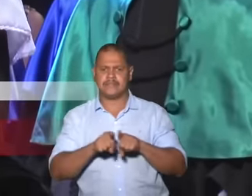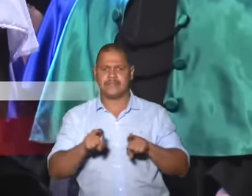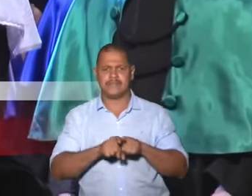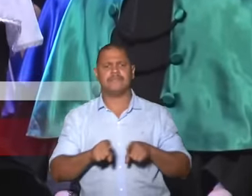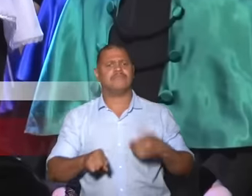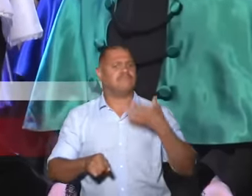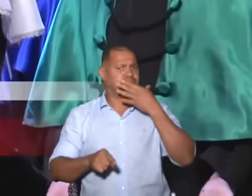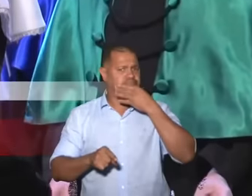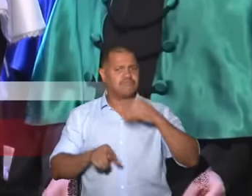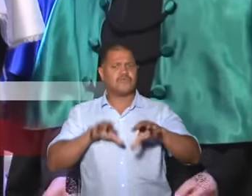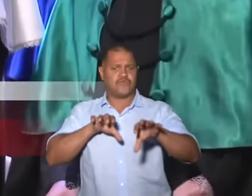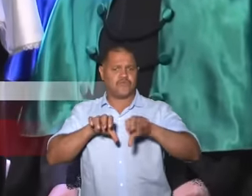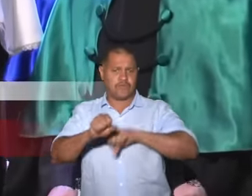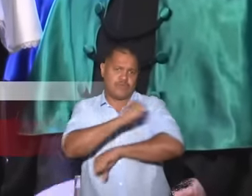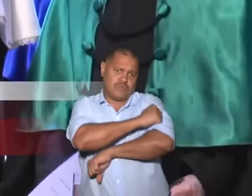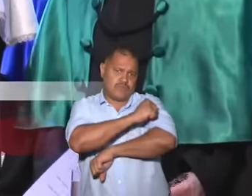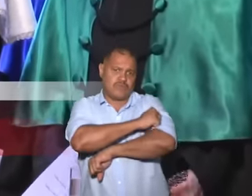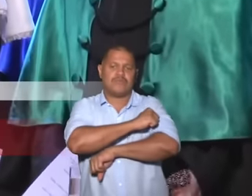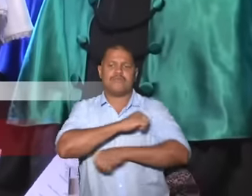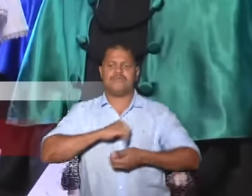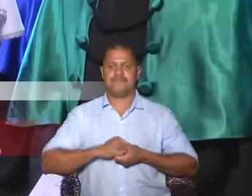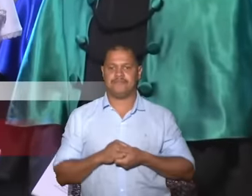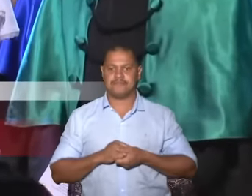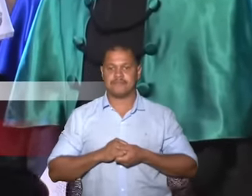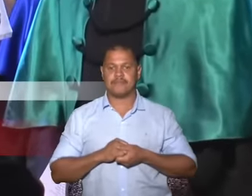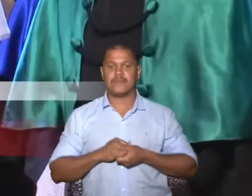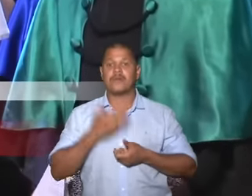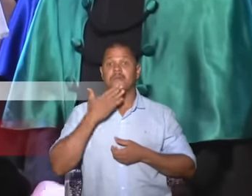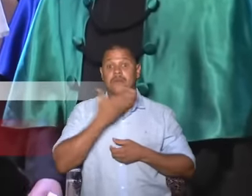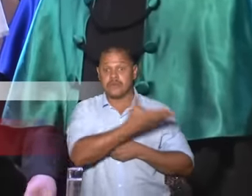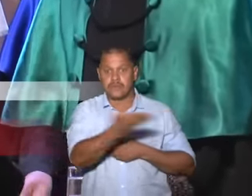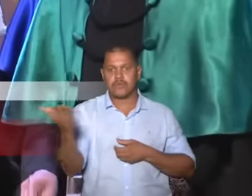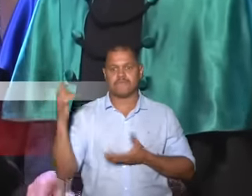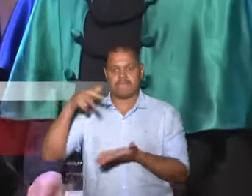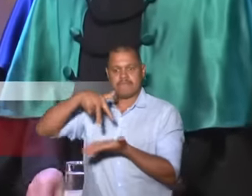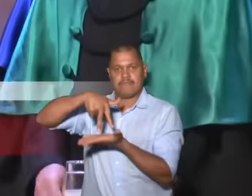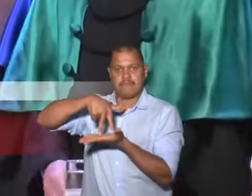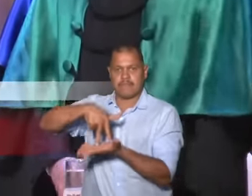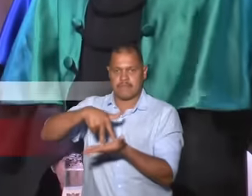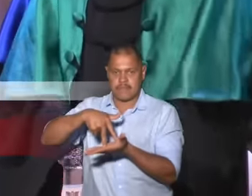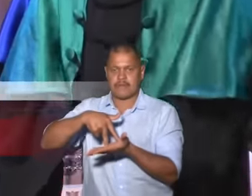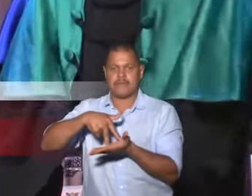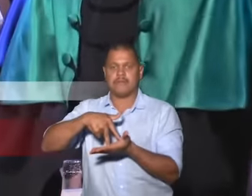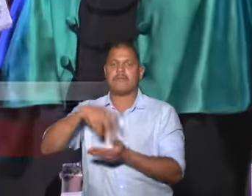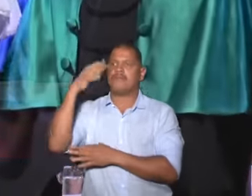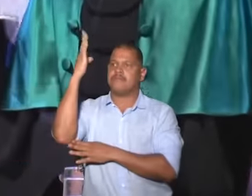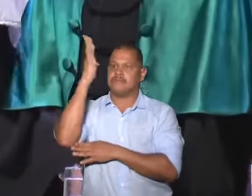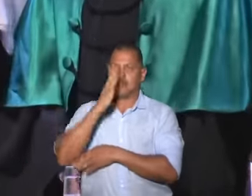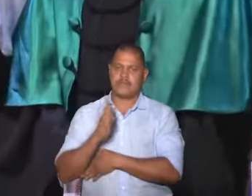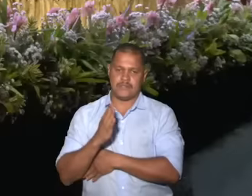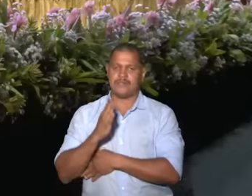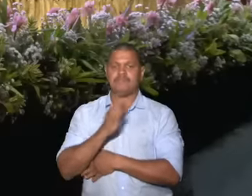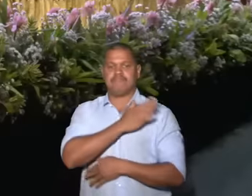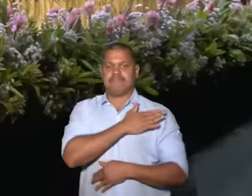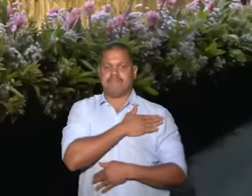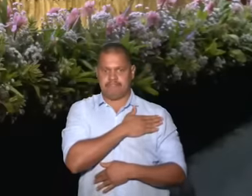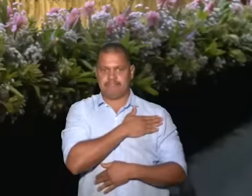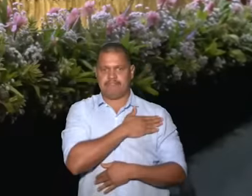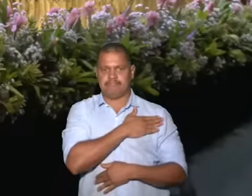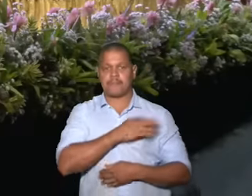UFV e solicito a todos, para imposição de respeito, ouvirem o hino nacional brasileiro.